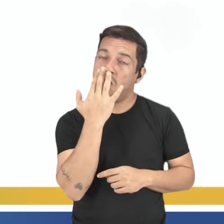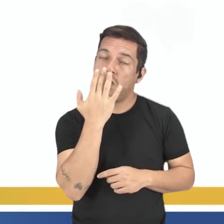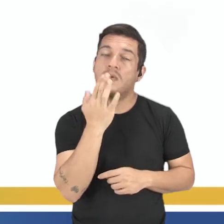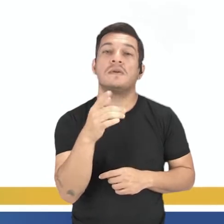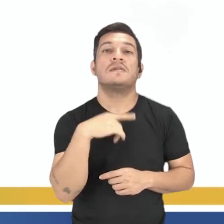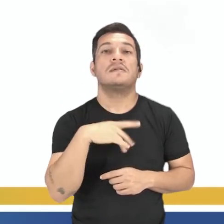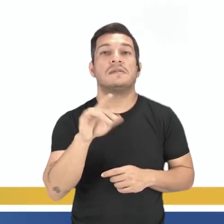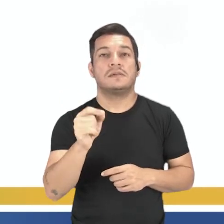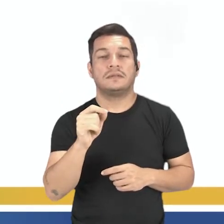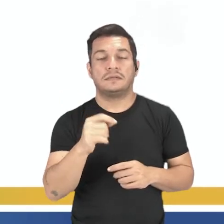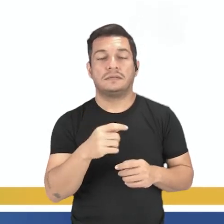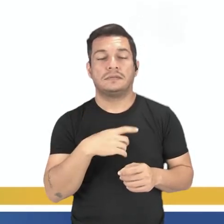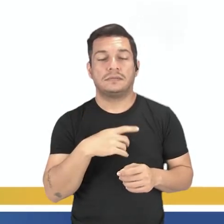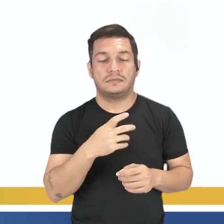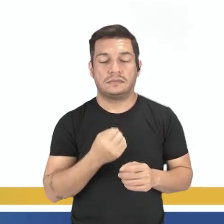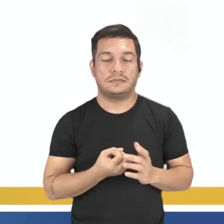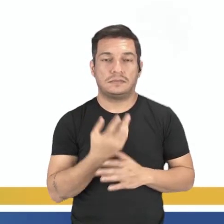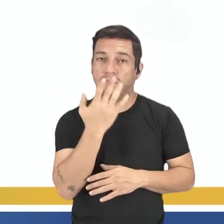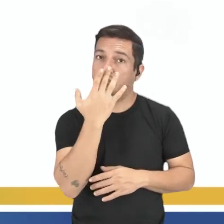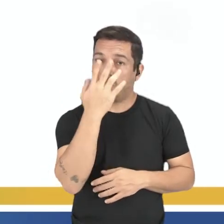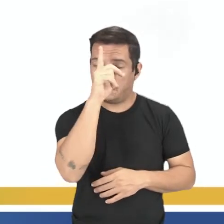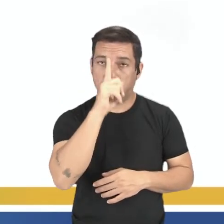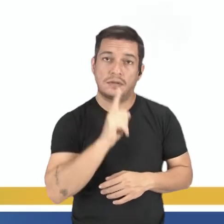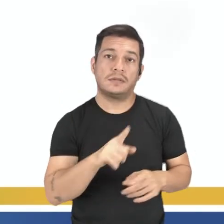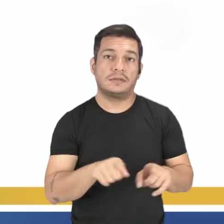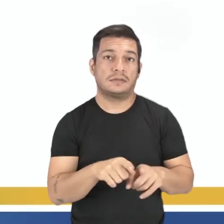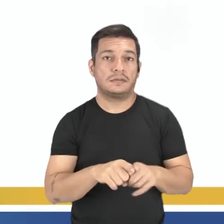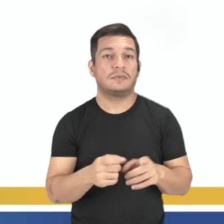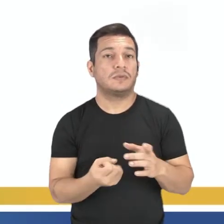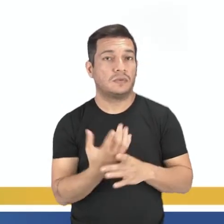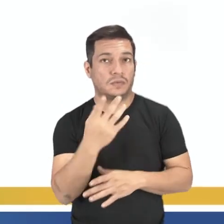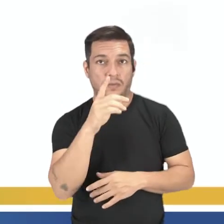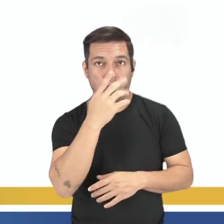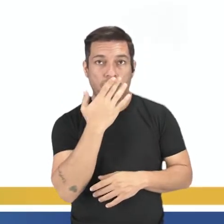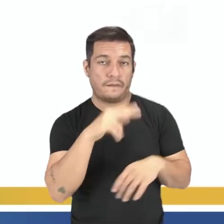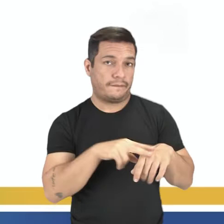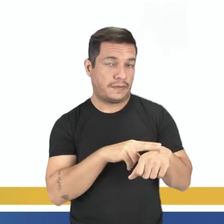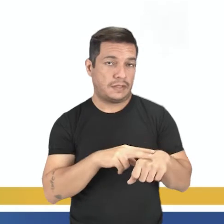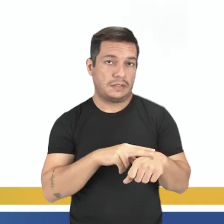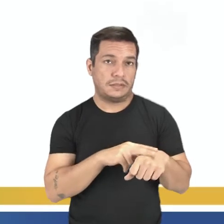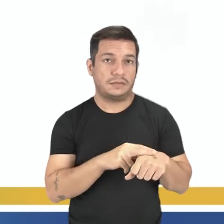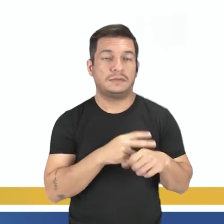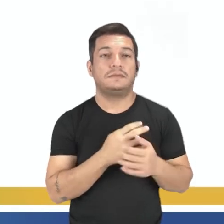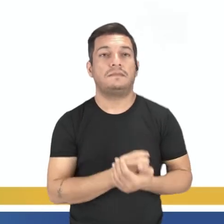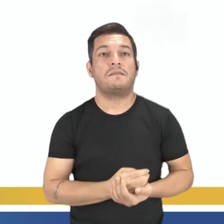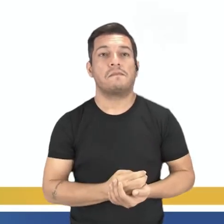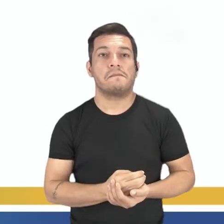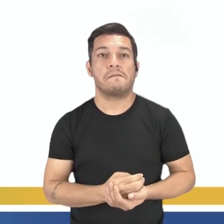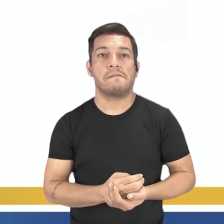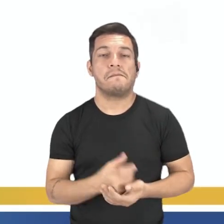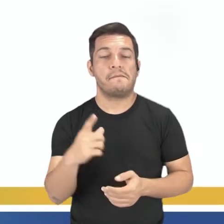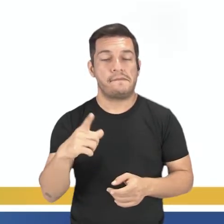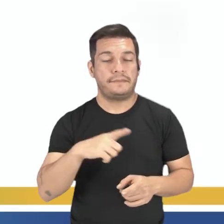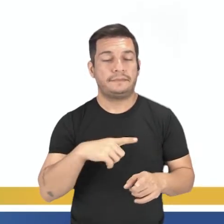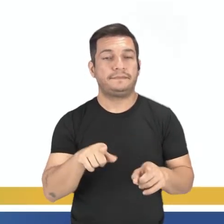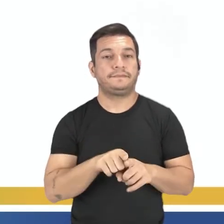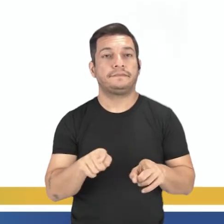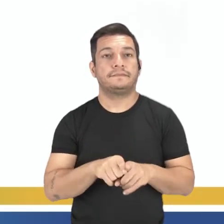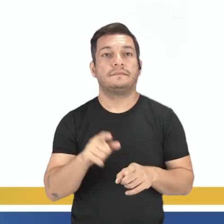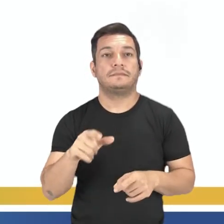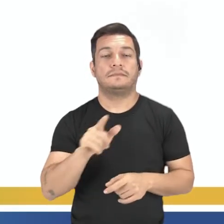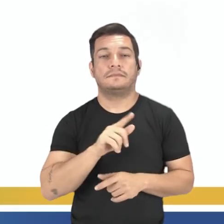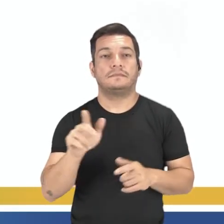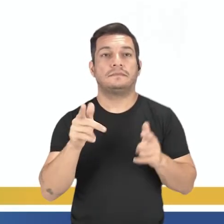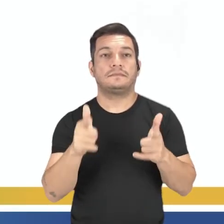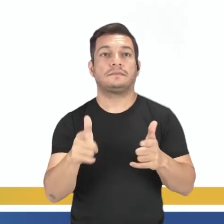produziu indivíduos puríssimos para a cor amarela e indivíduos puríssimos para a cor verde, tá? Ela também é